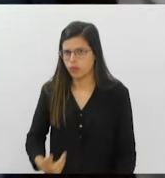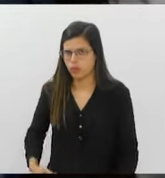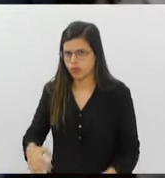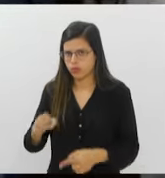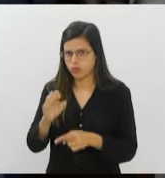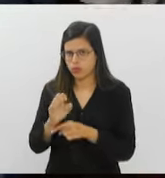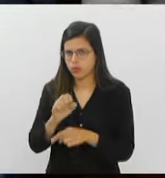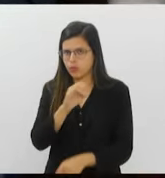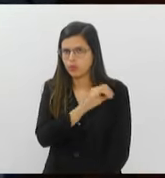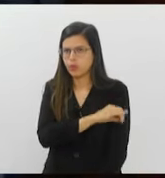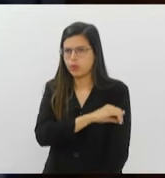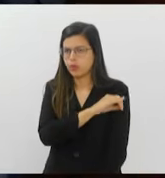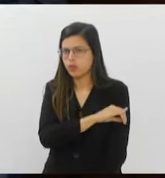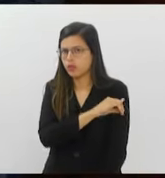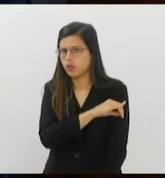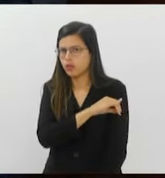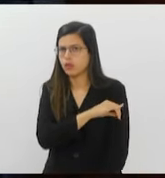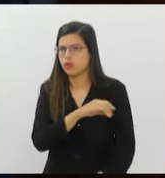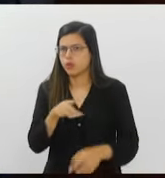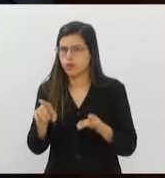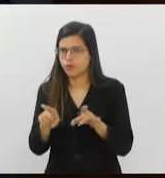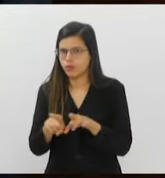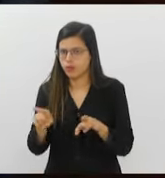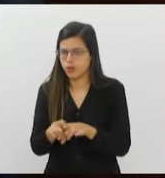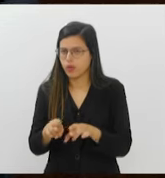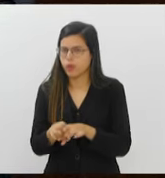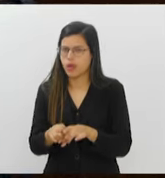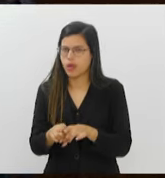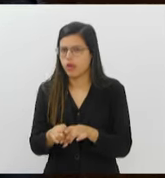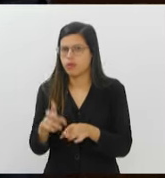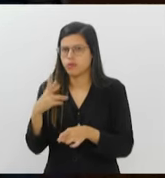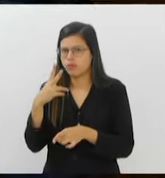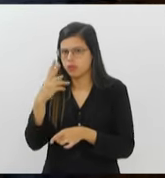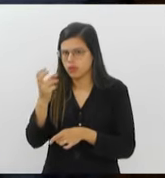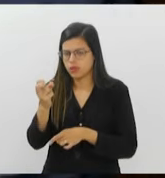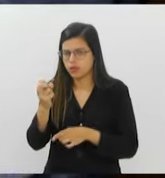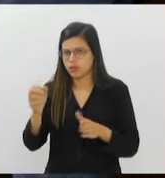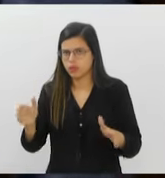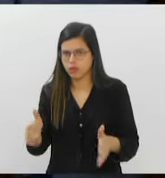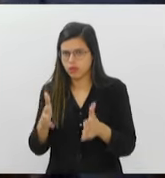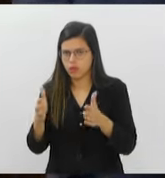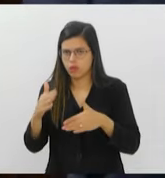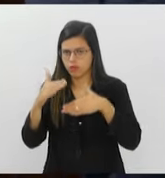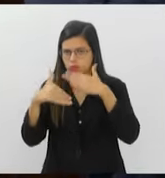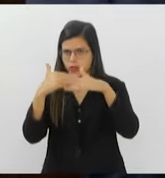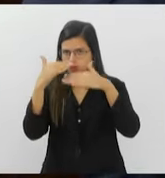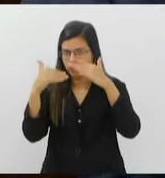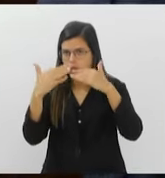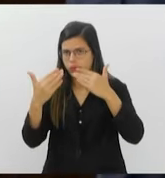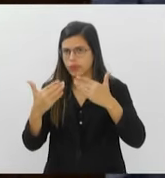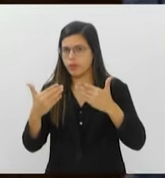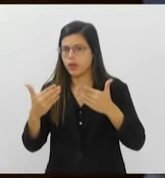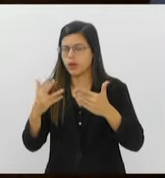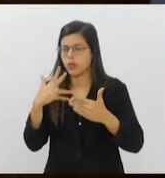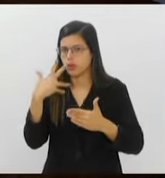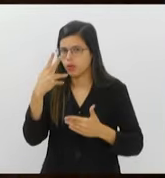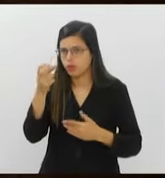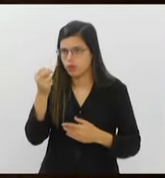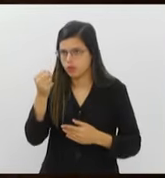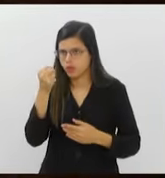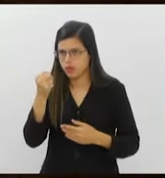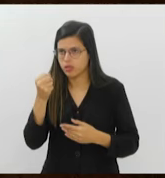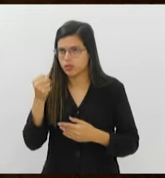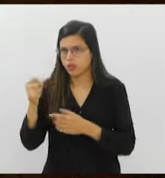Janeiro, bem como tem grande potencial de incentivo ao desenvolvimento e fortalecimento